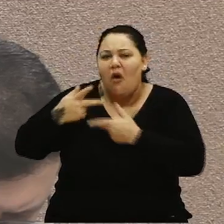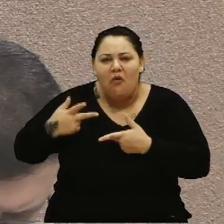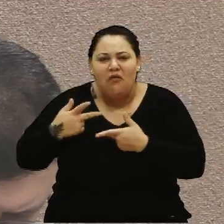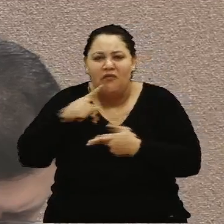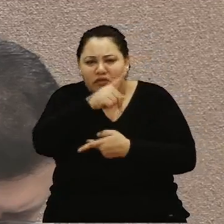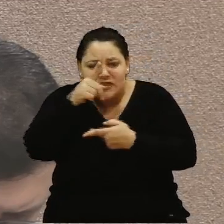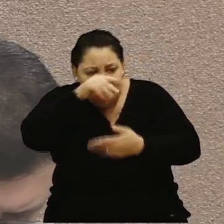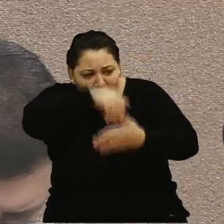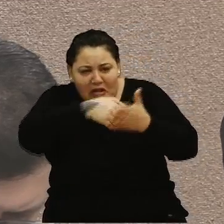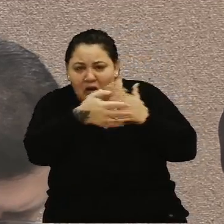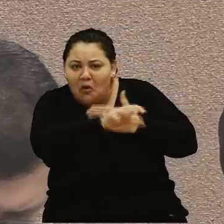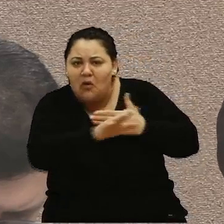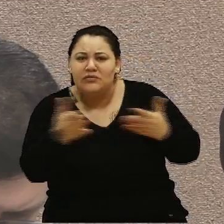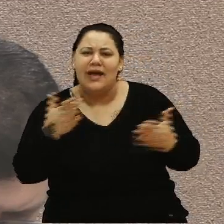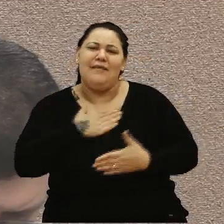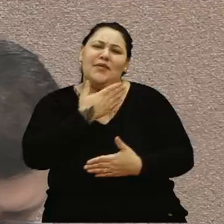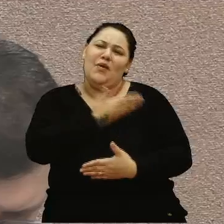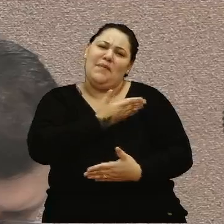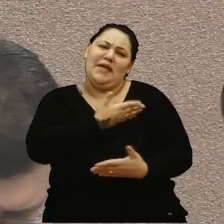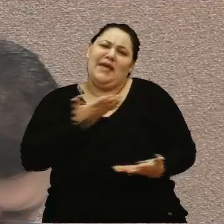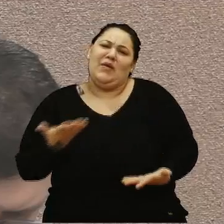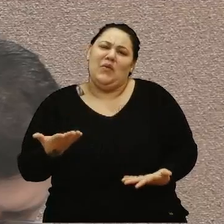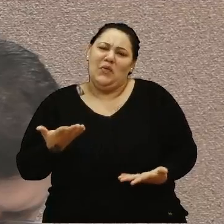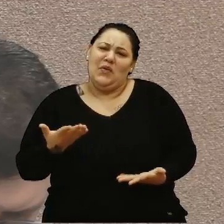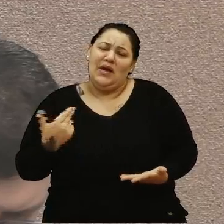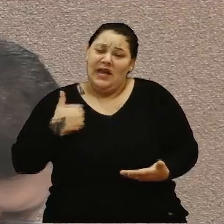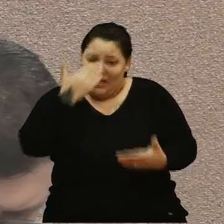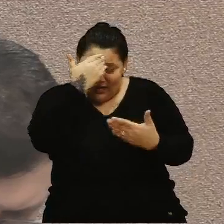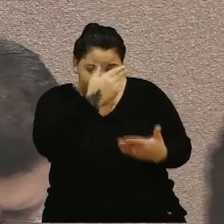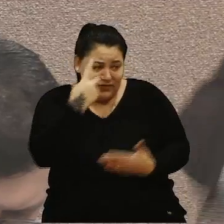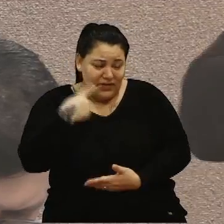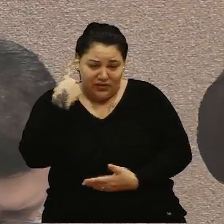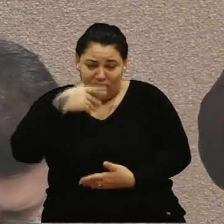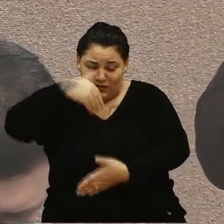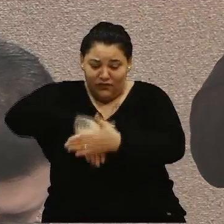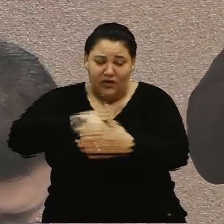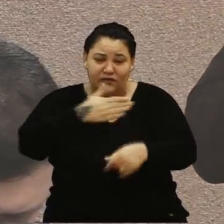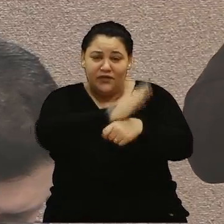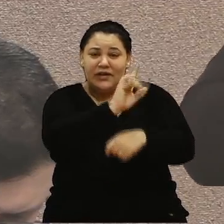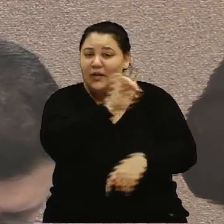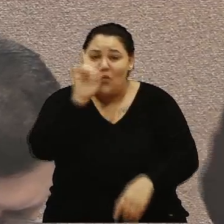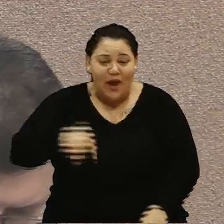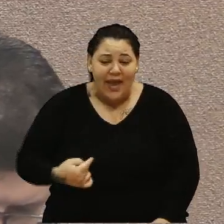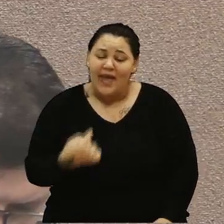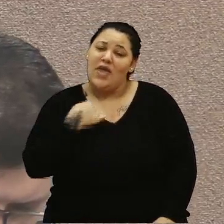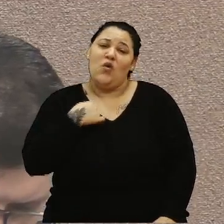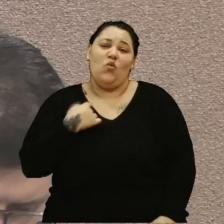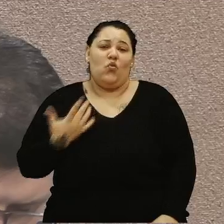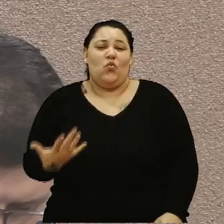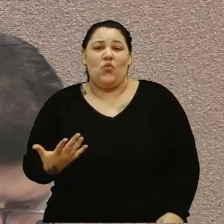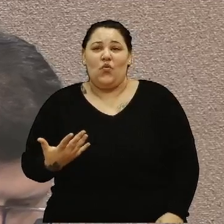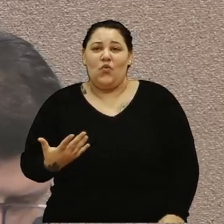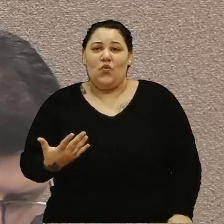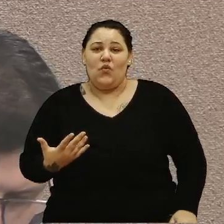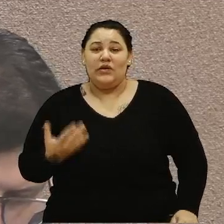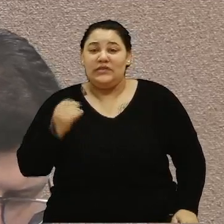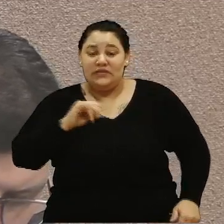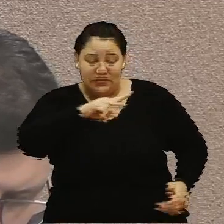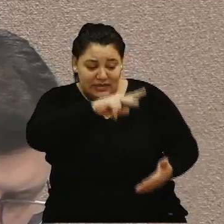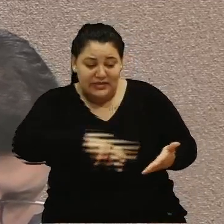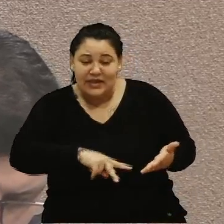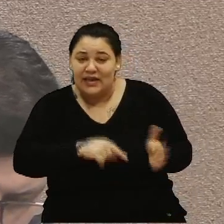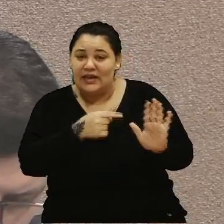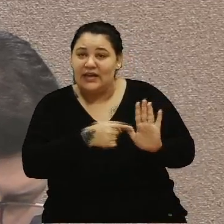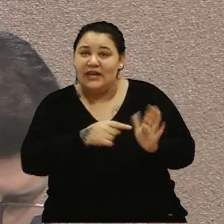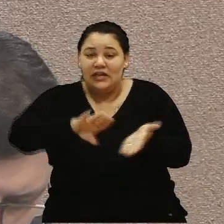Meus amigos, e eu agradeço aqui os vereadores que vão votar favorável, não é eu. Se forem ver essa emenda,